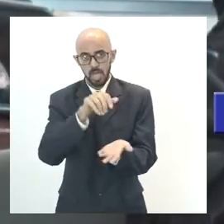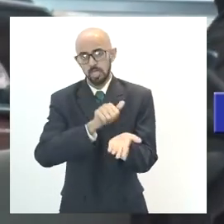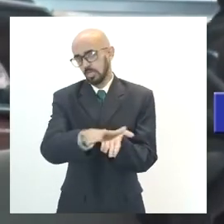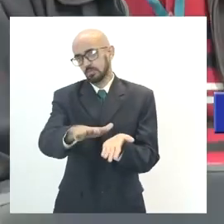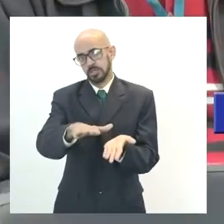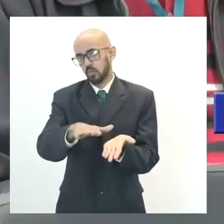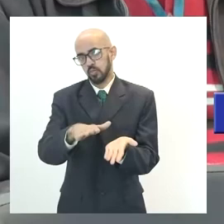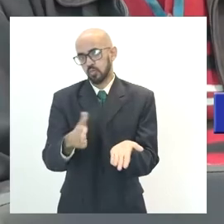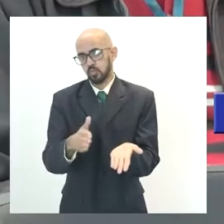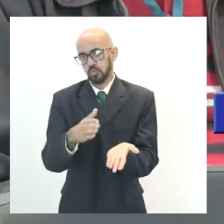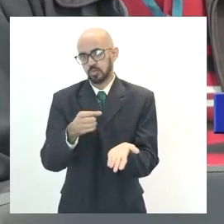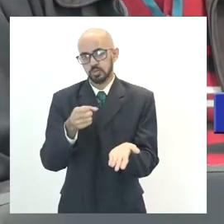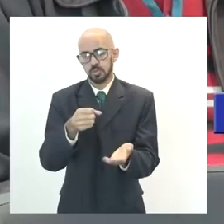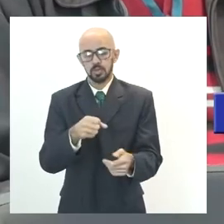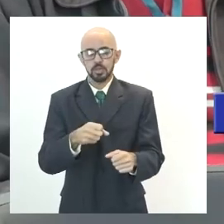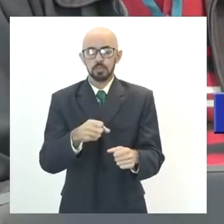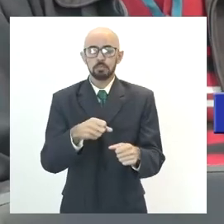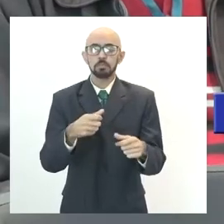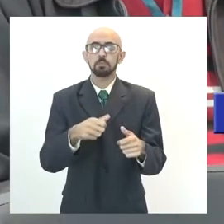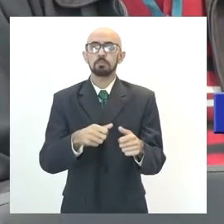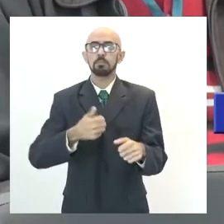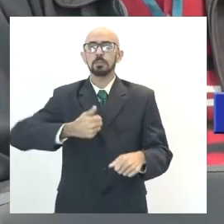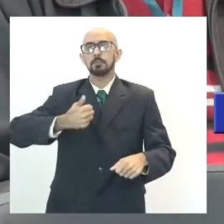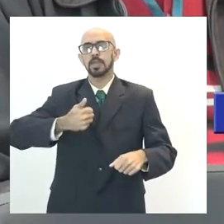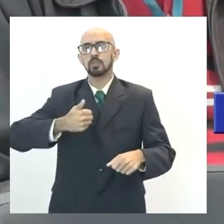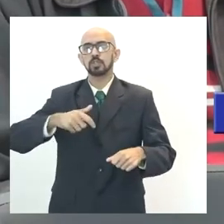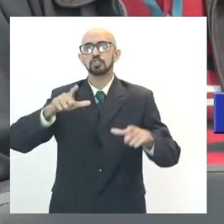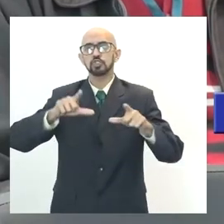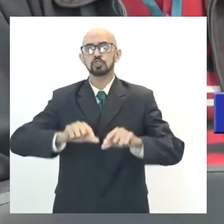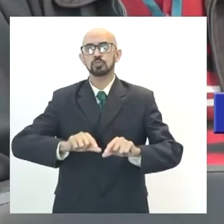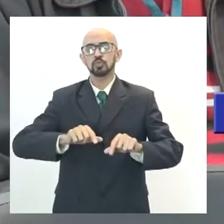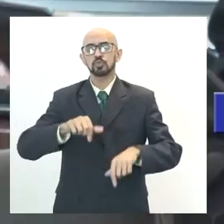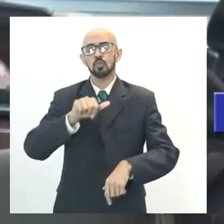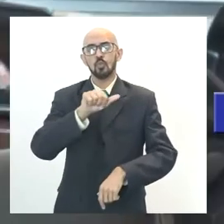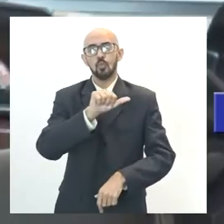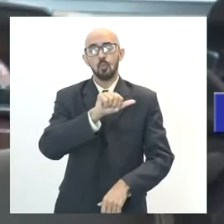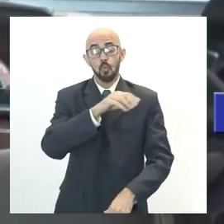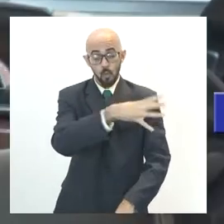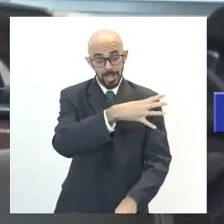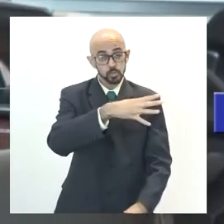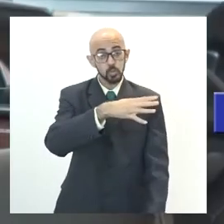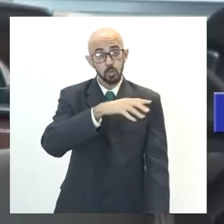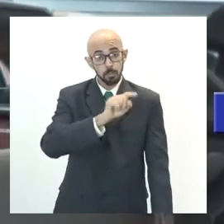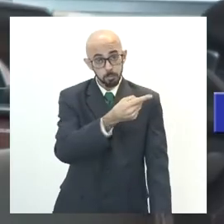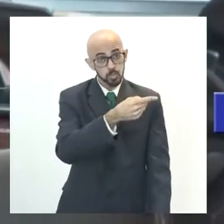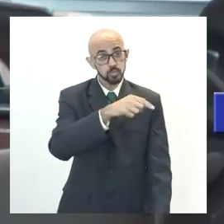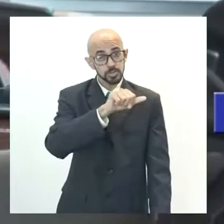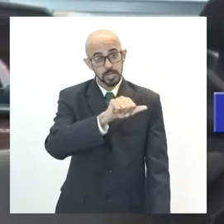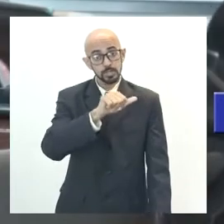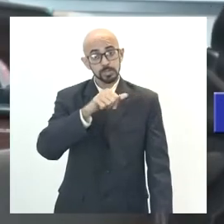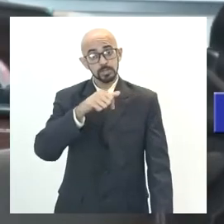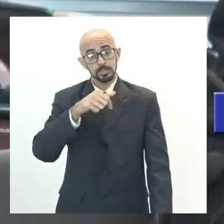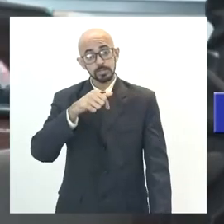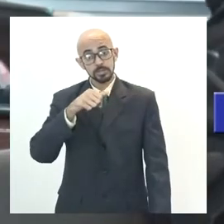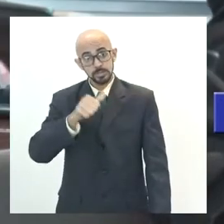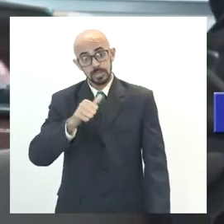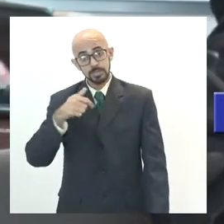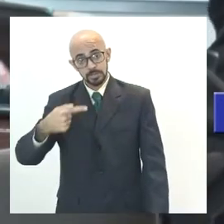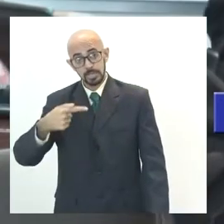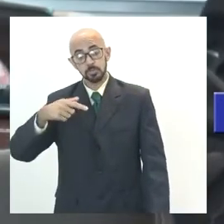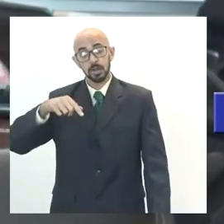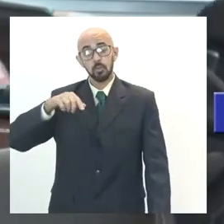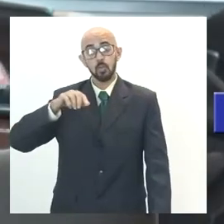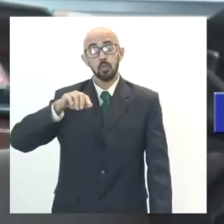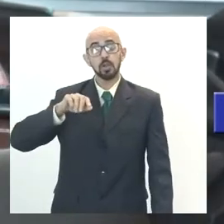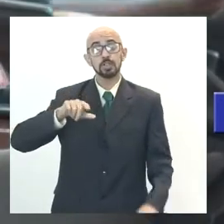Primeiro eles reduziram a força de trabalho de 4.117 trabalhadores para 3.524 esse